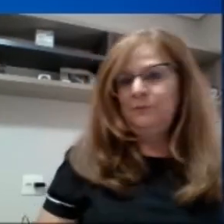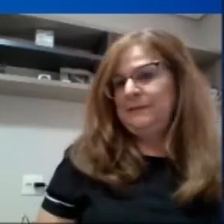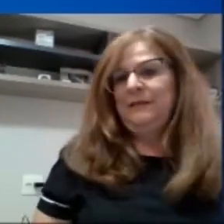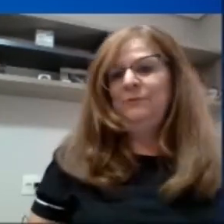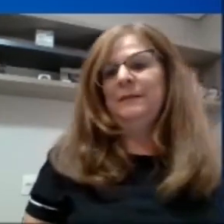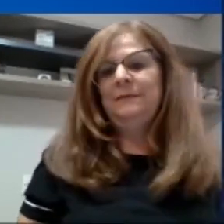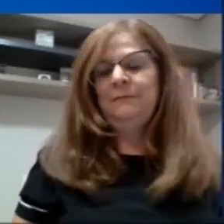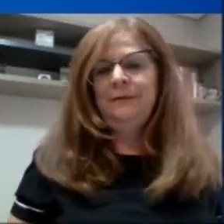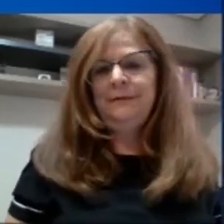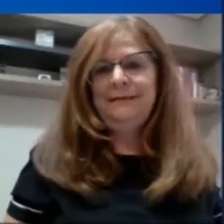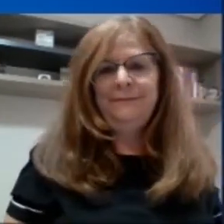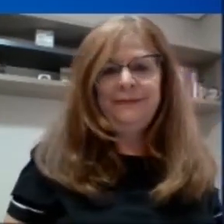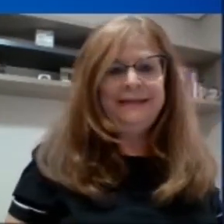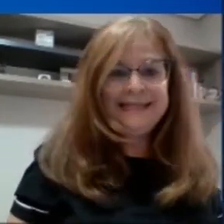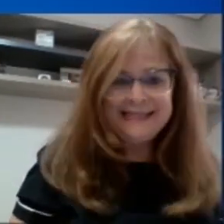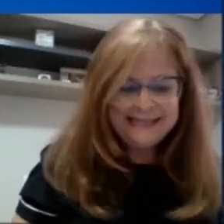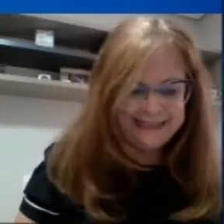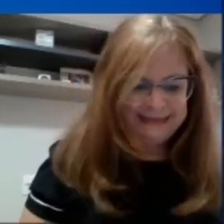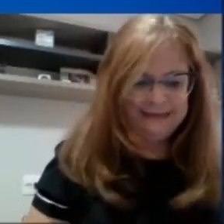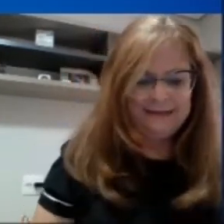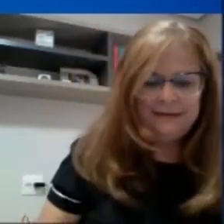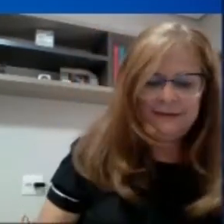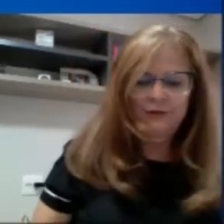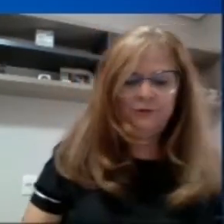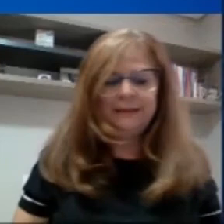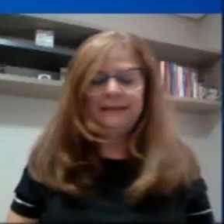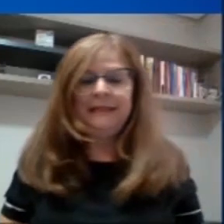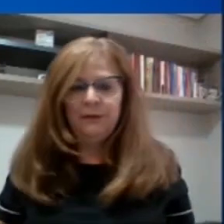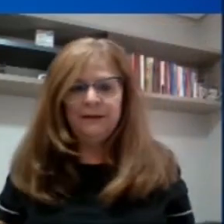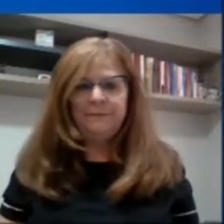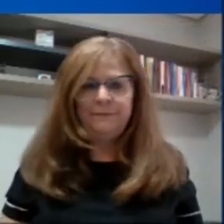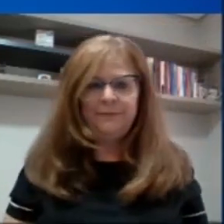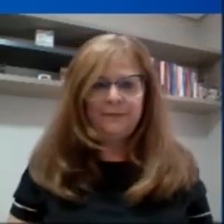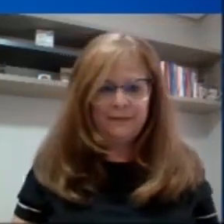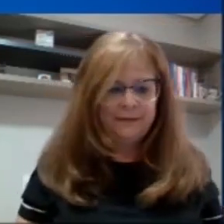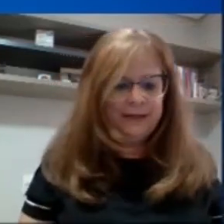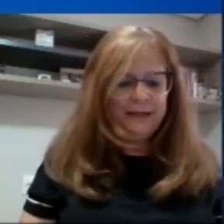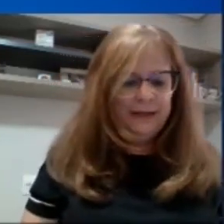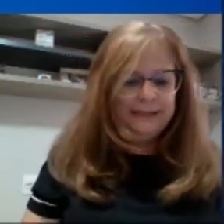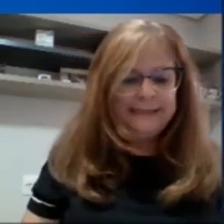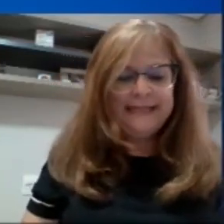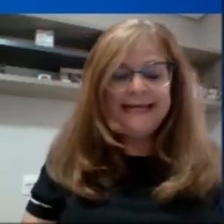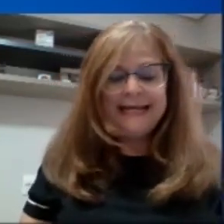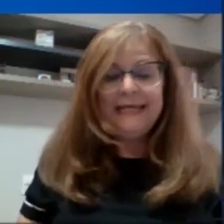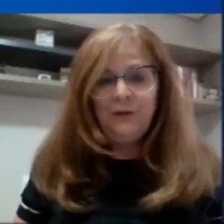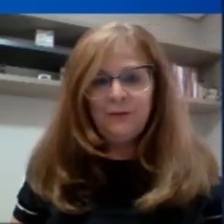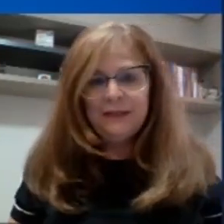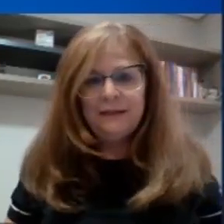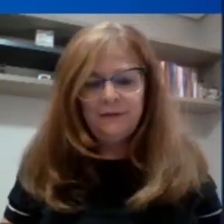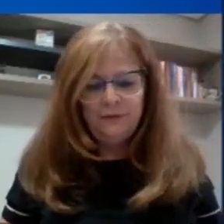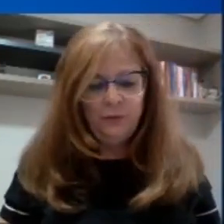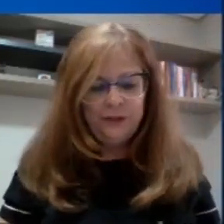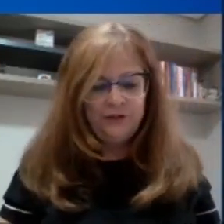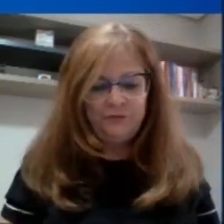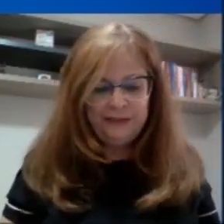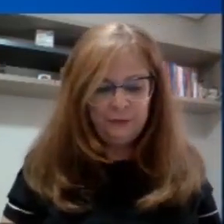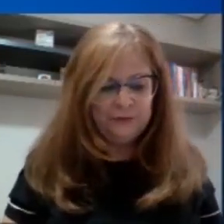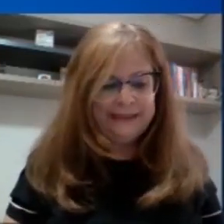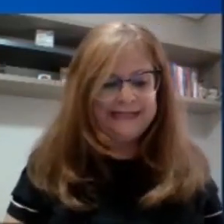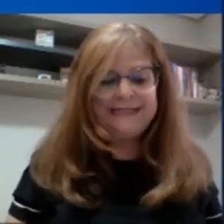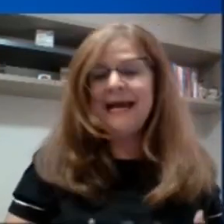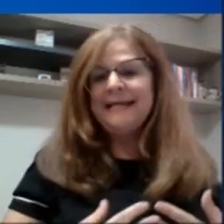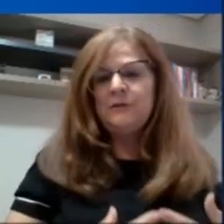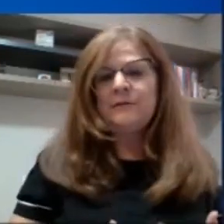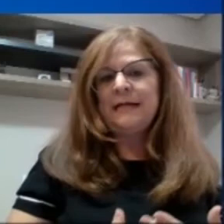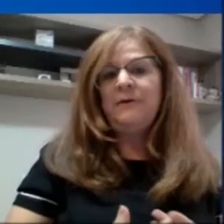Todo ser humano necessita de uma língua. Sem a língua, o indivíduo